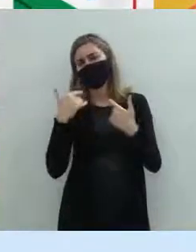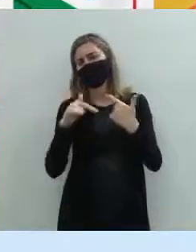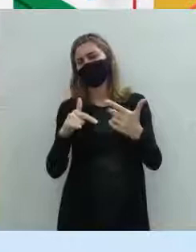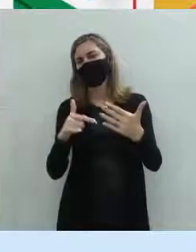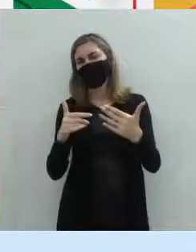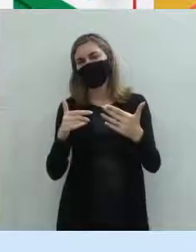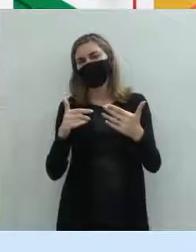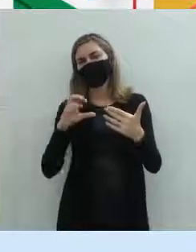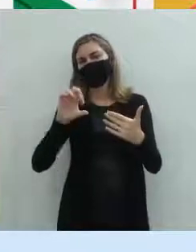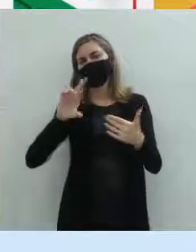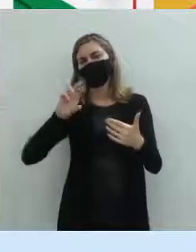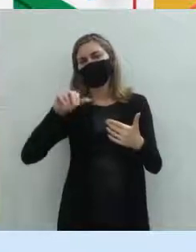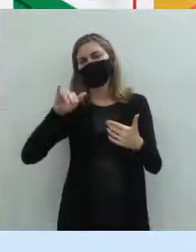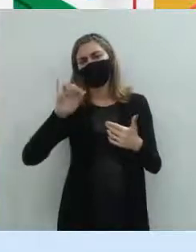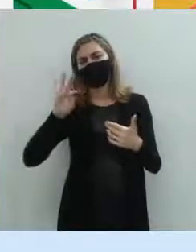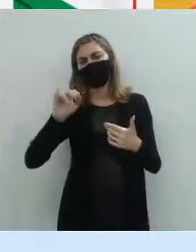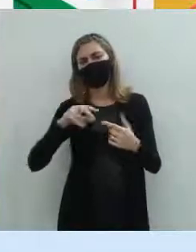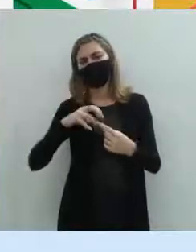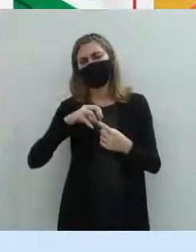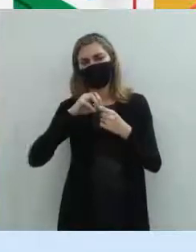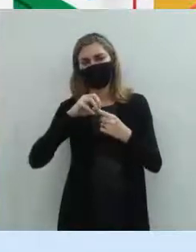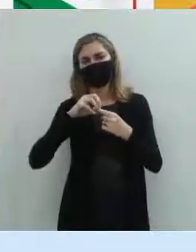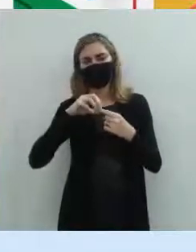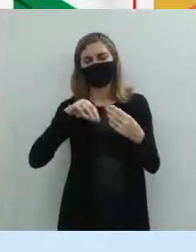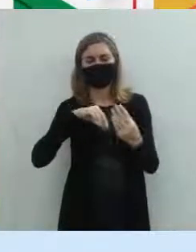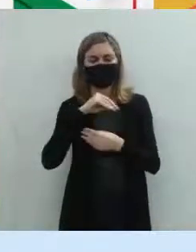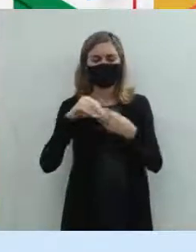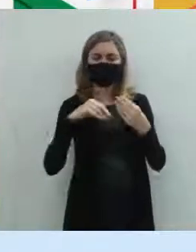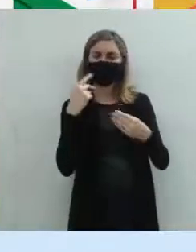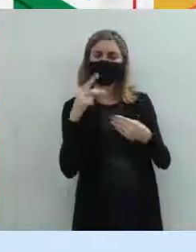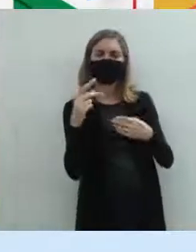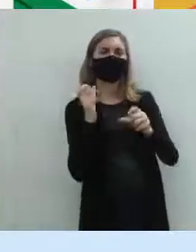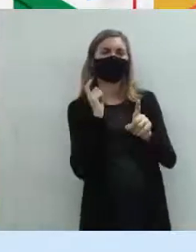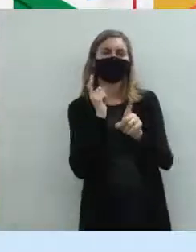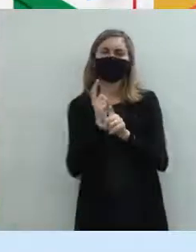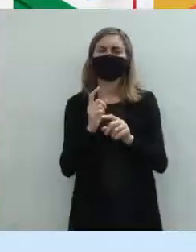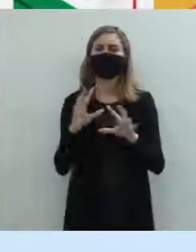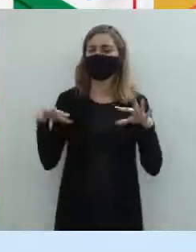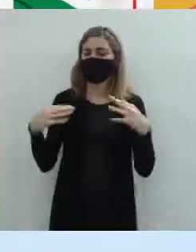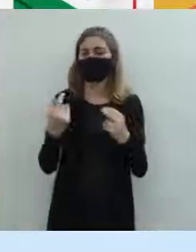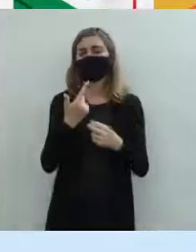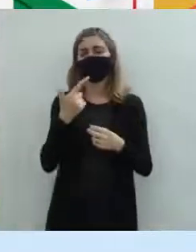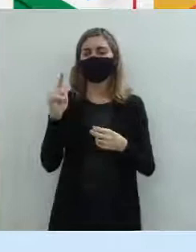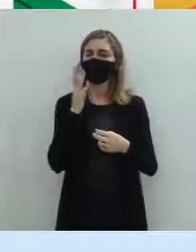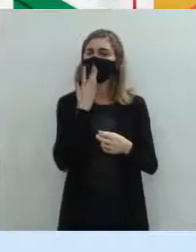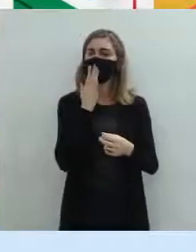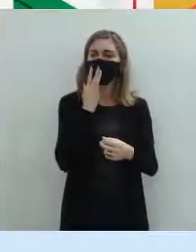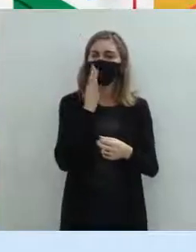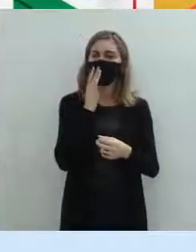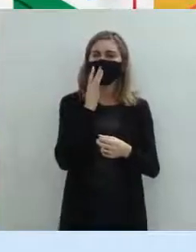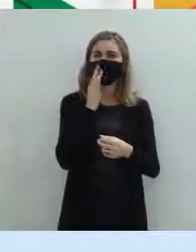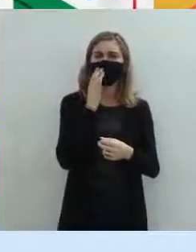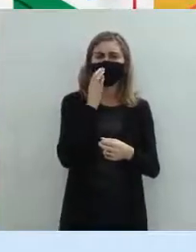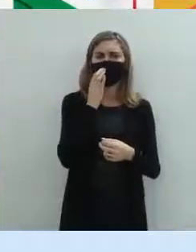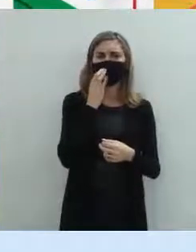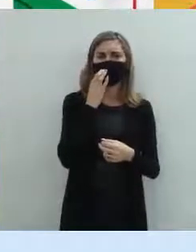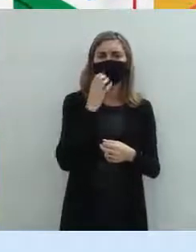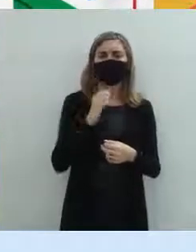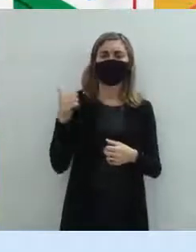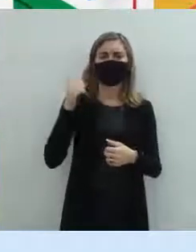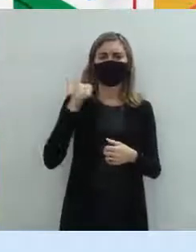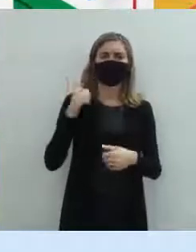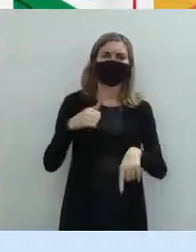valores cromáticos em comum, são únicas e na mistura delas podemos encontrar todas as outras cores. Então, vamos lá.